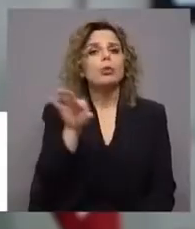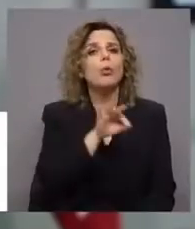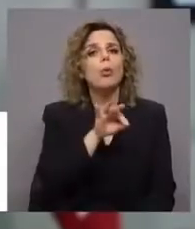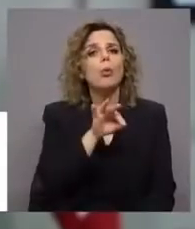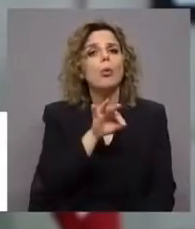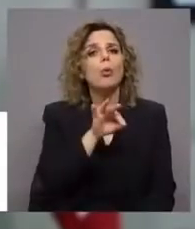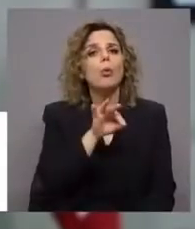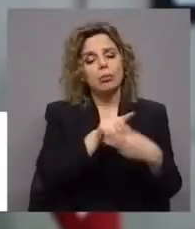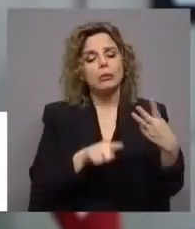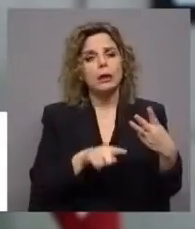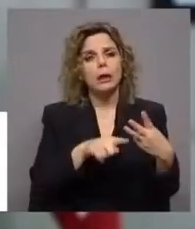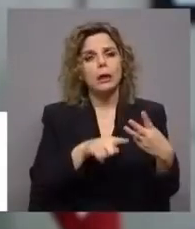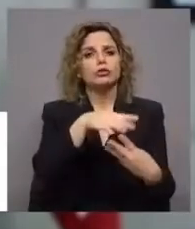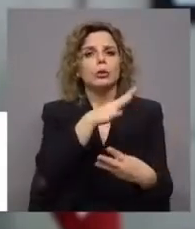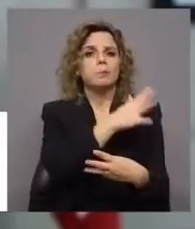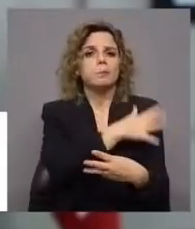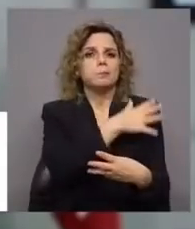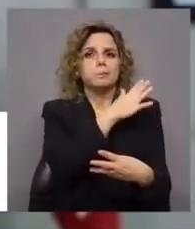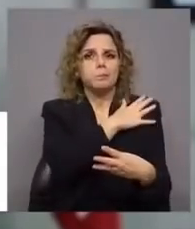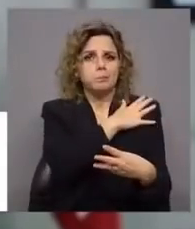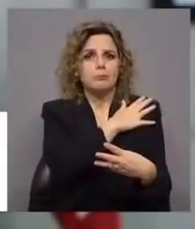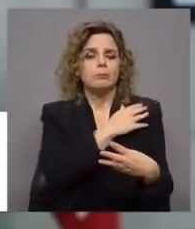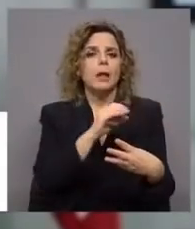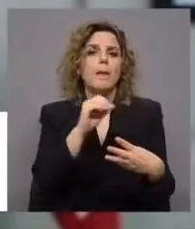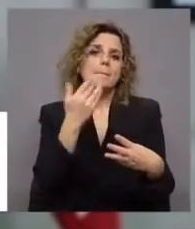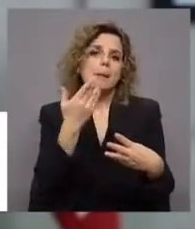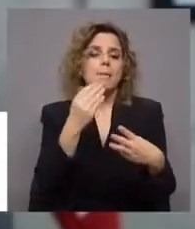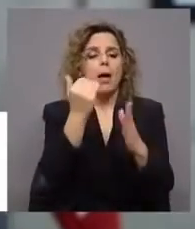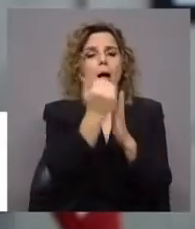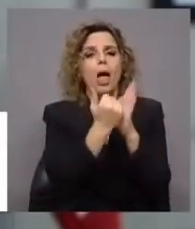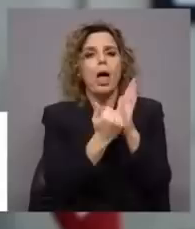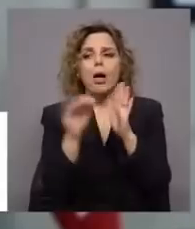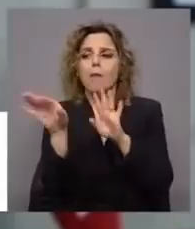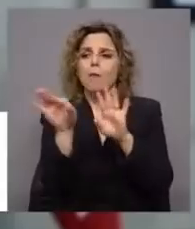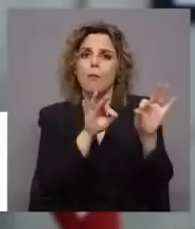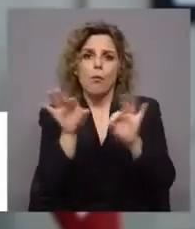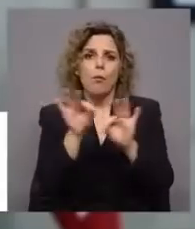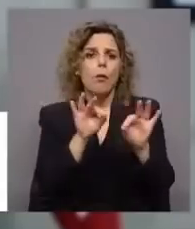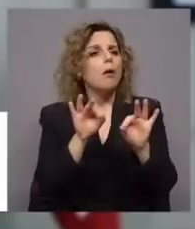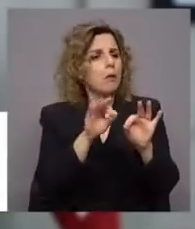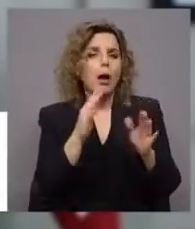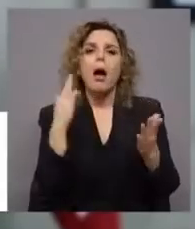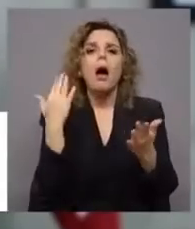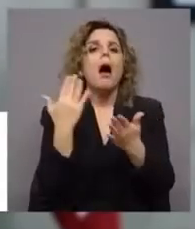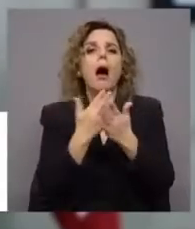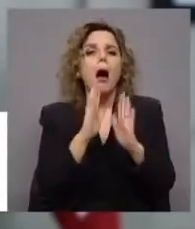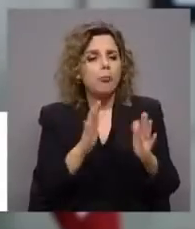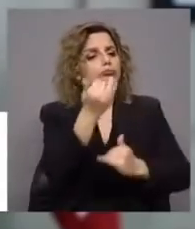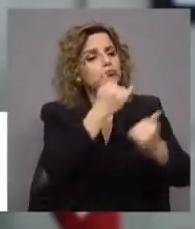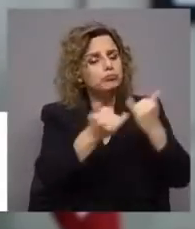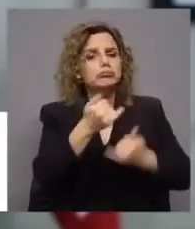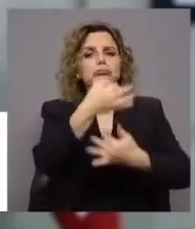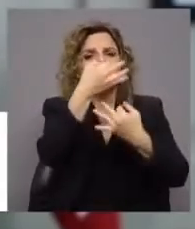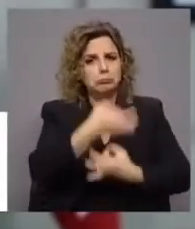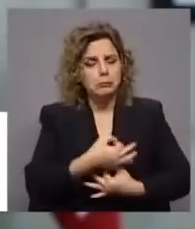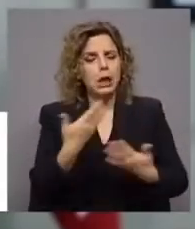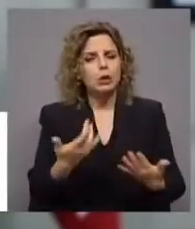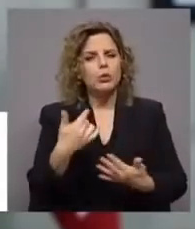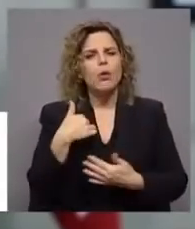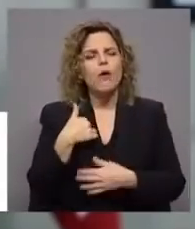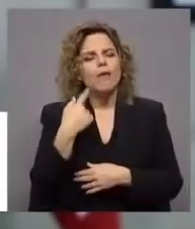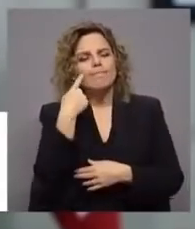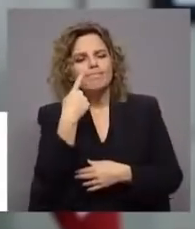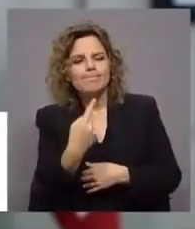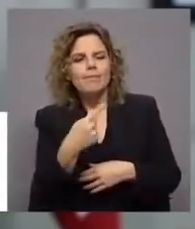outros 3 comandantes, que eram os primeiros da fila. Até aí é uma substituição correta. Eu, sinceramente, não vejo isso como sinal